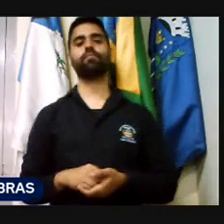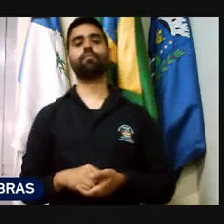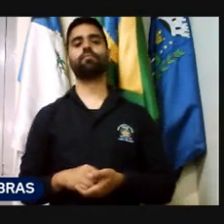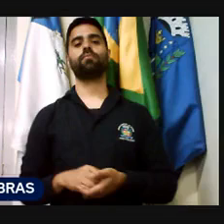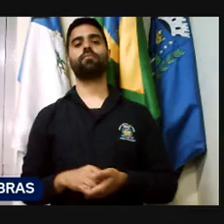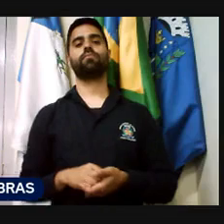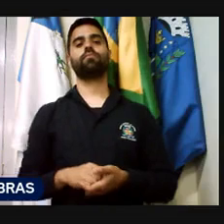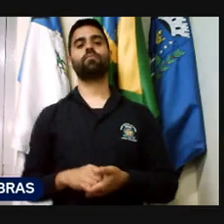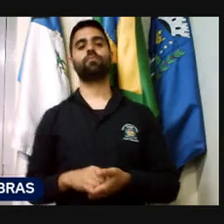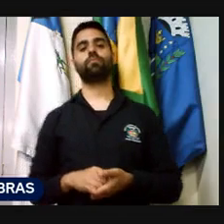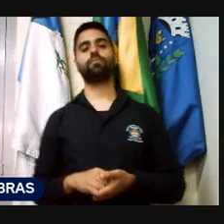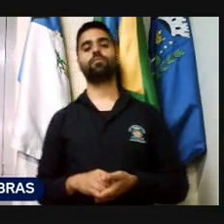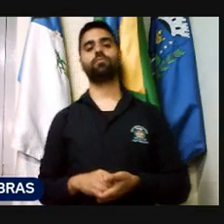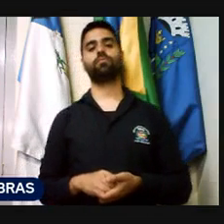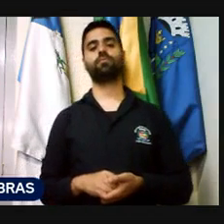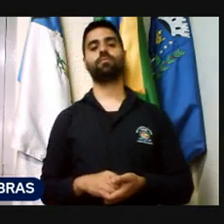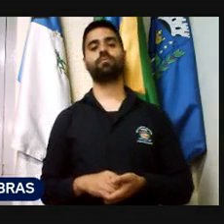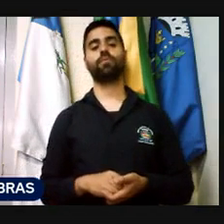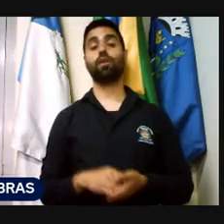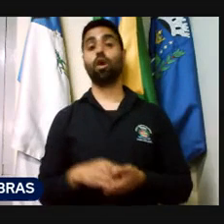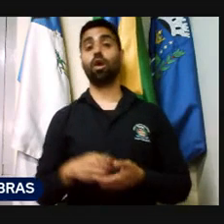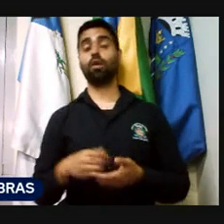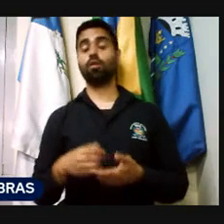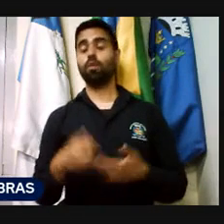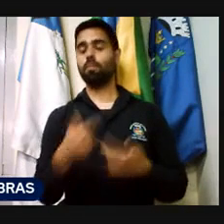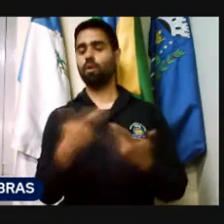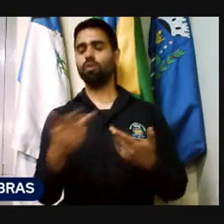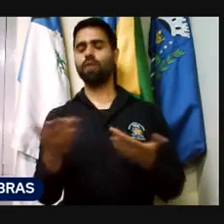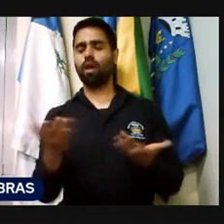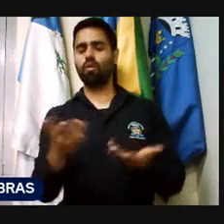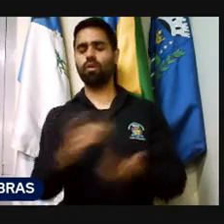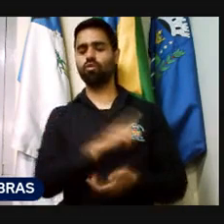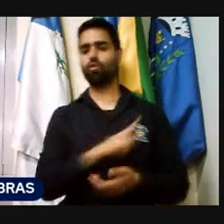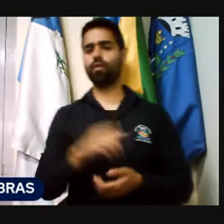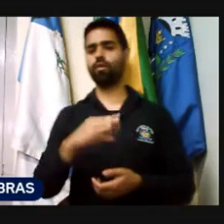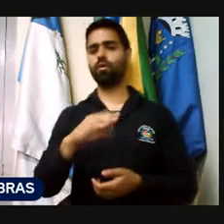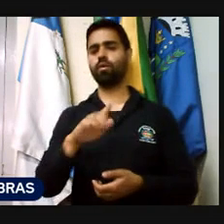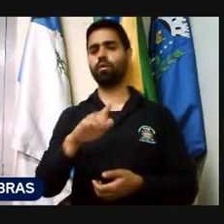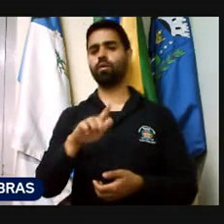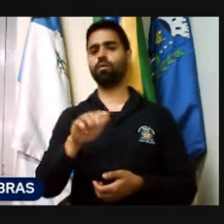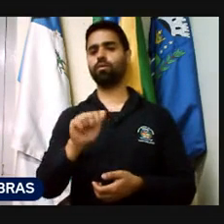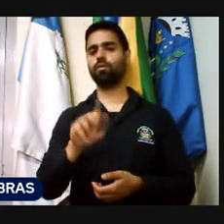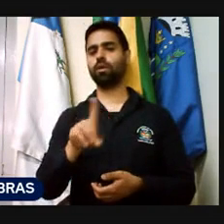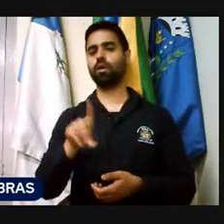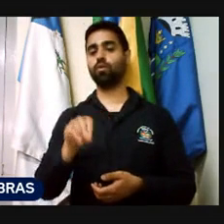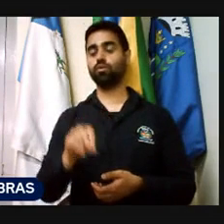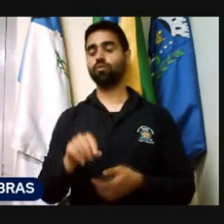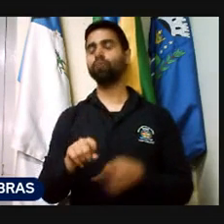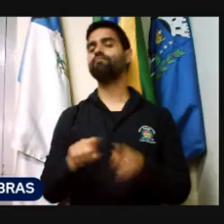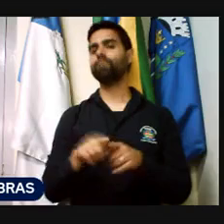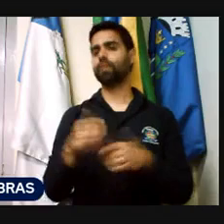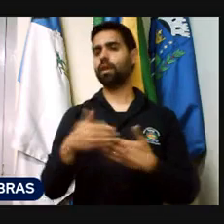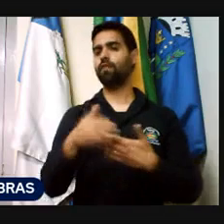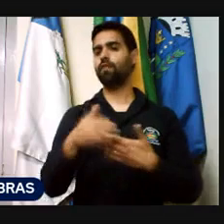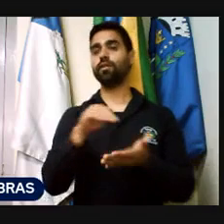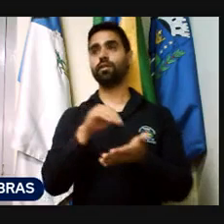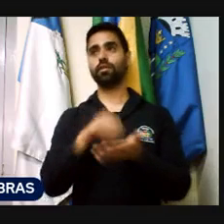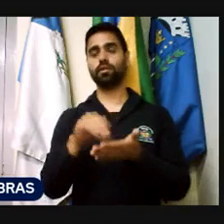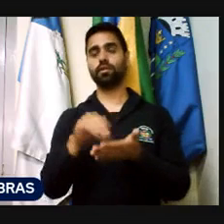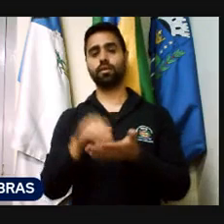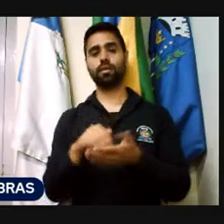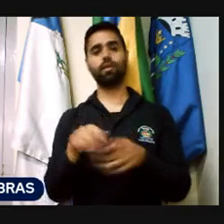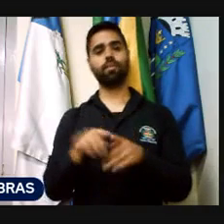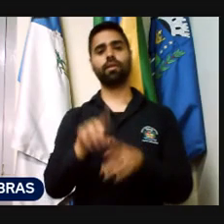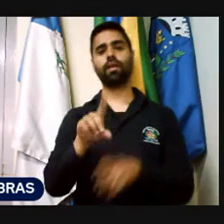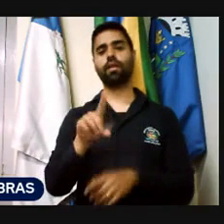nosso, agora, né, governador Cláudio Castro, também tendo essa sensibilidade à frente da Secretaria de Cultura do Estado, Economia Criativa, Daniele